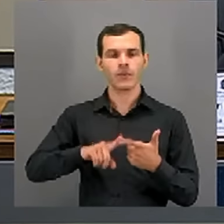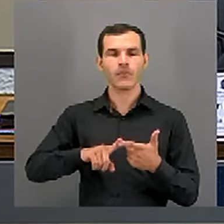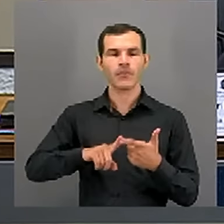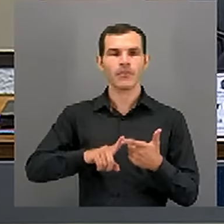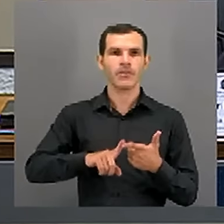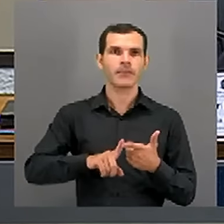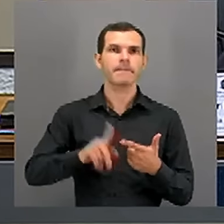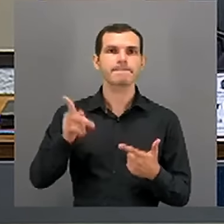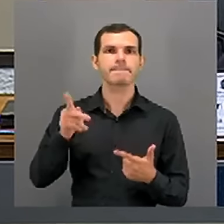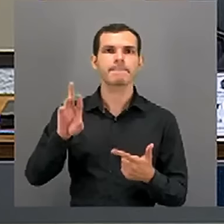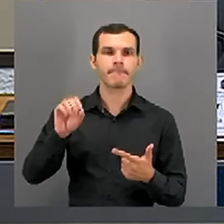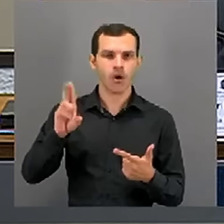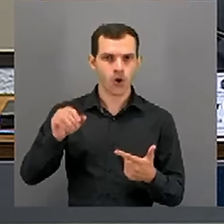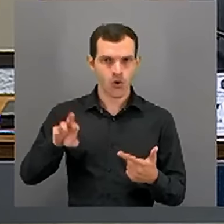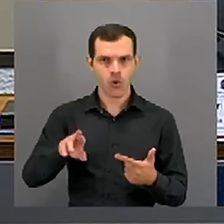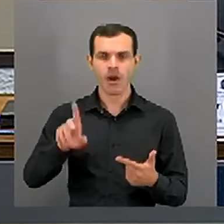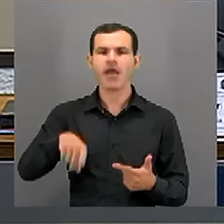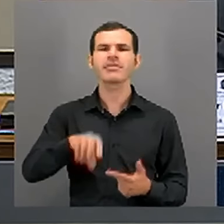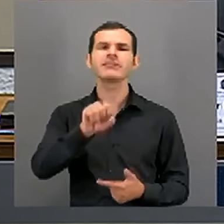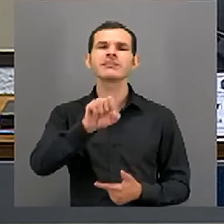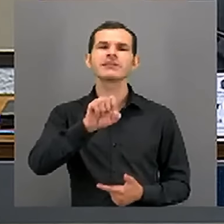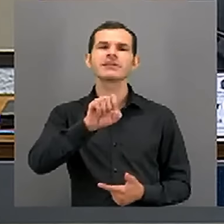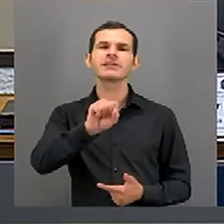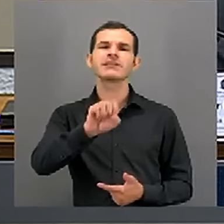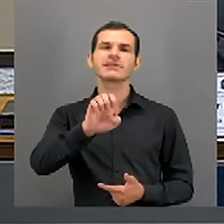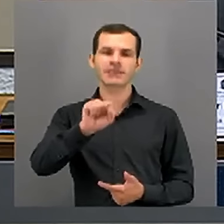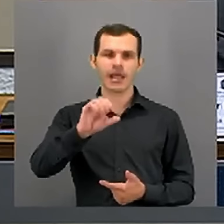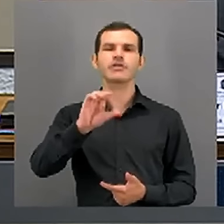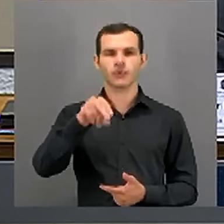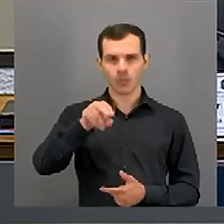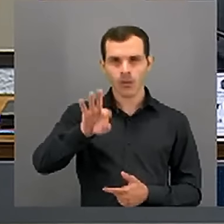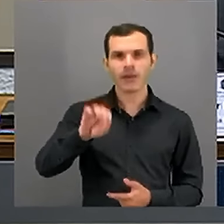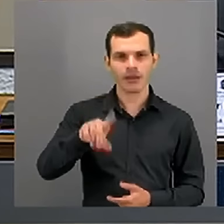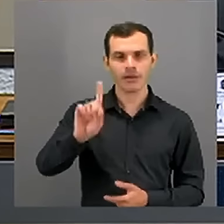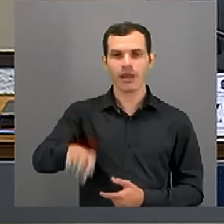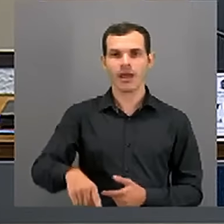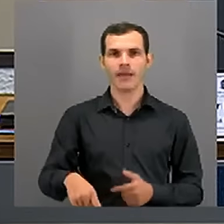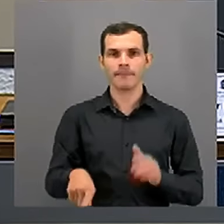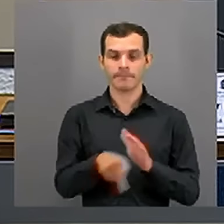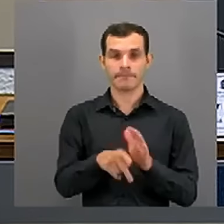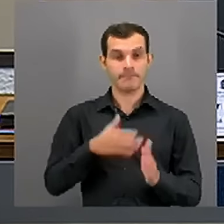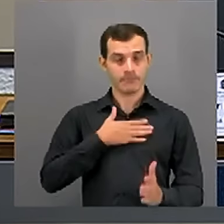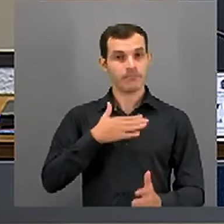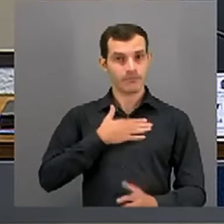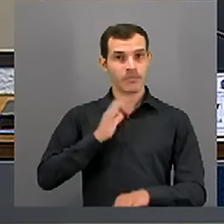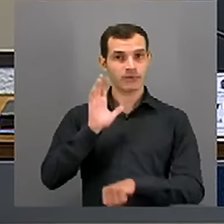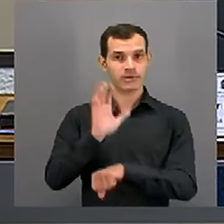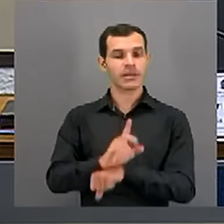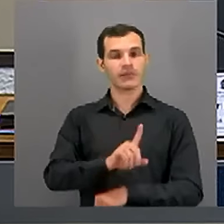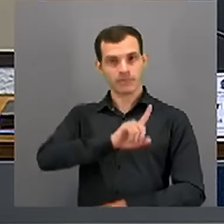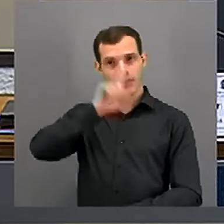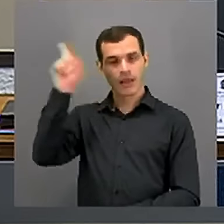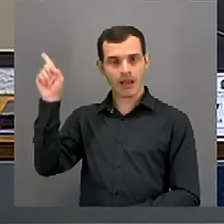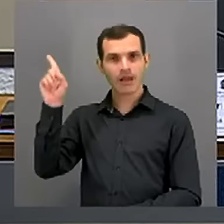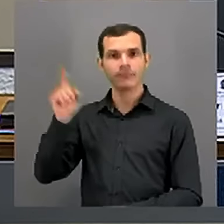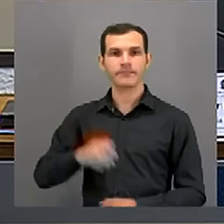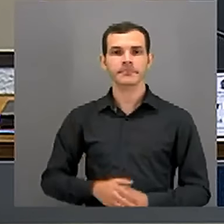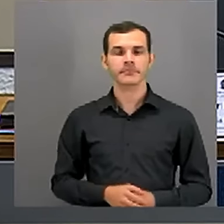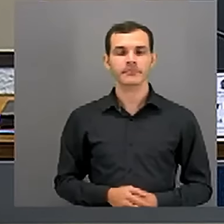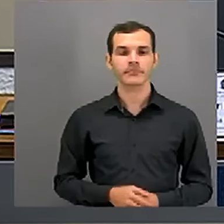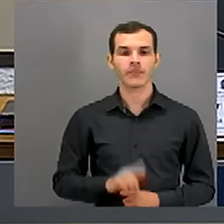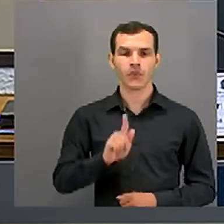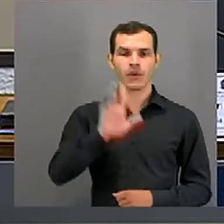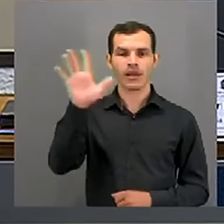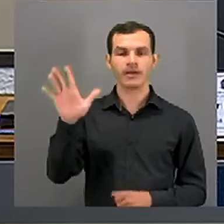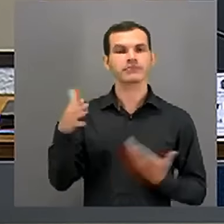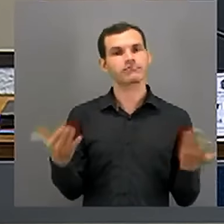o Seconeto, né? Sesconeto. Sesconeto, promotor do meu estado de Goiás. Como já